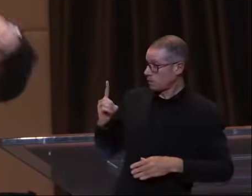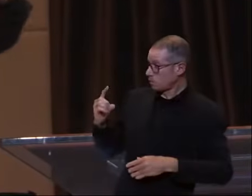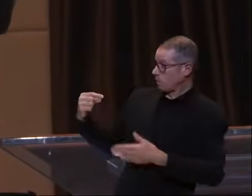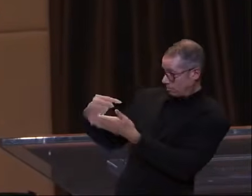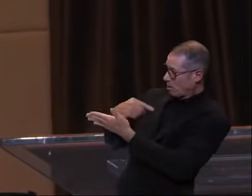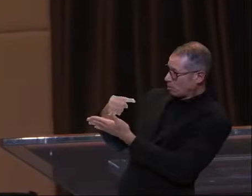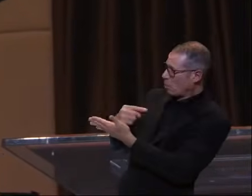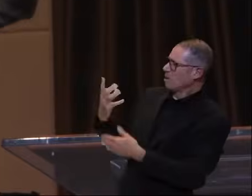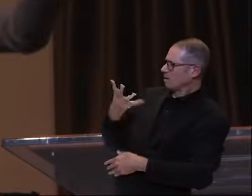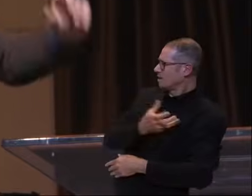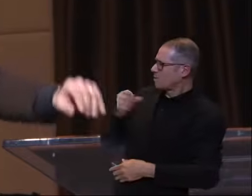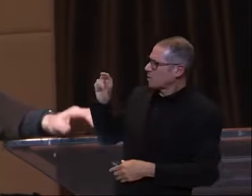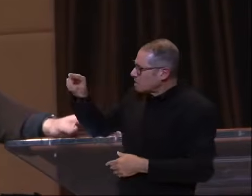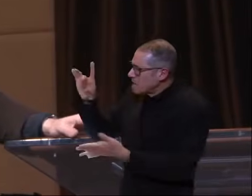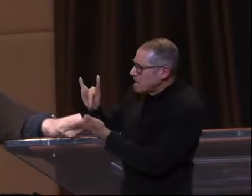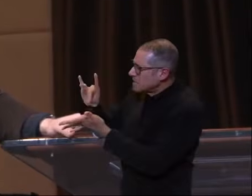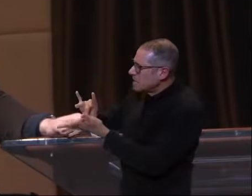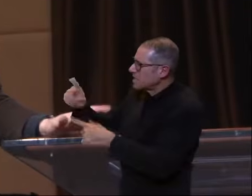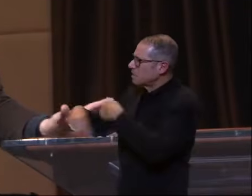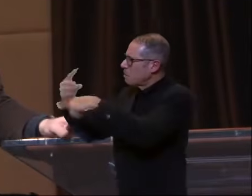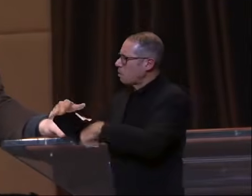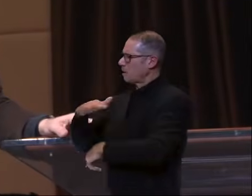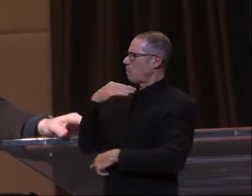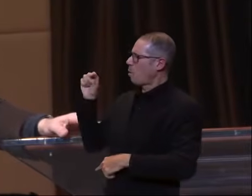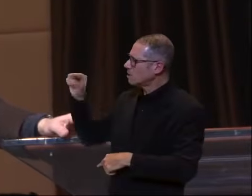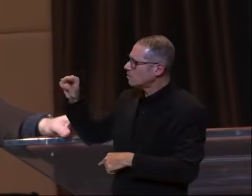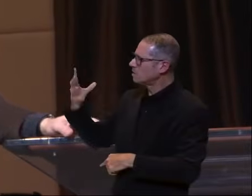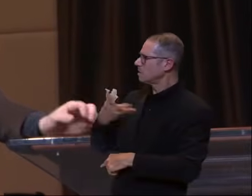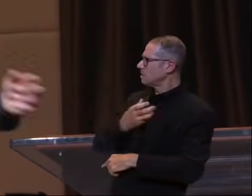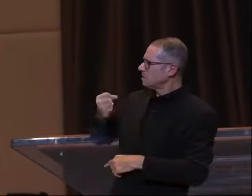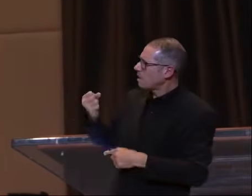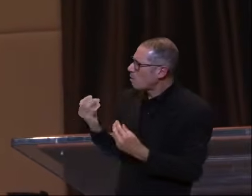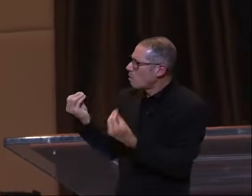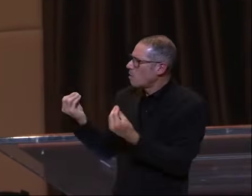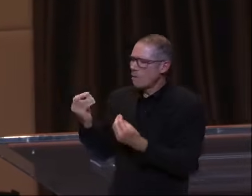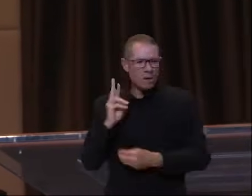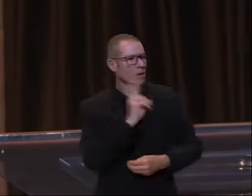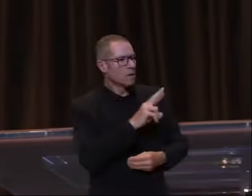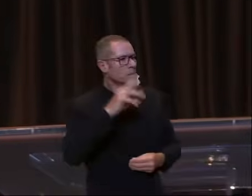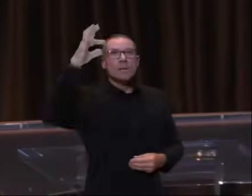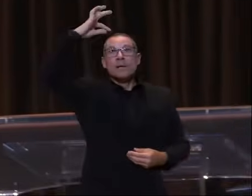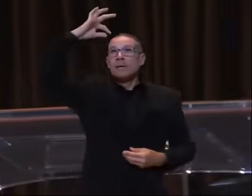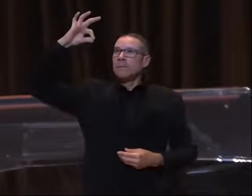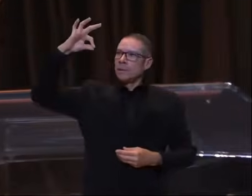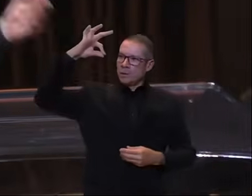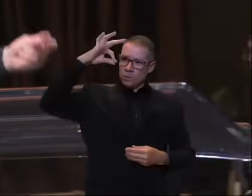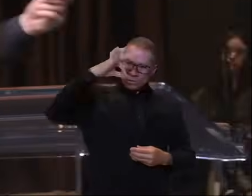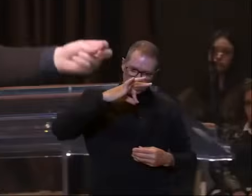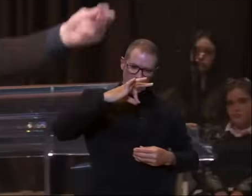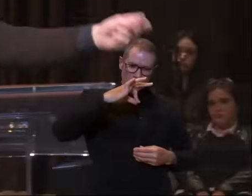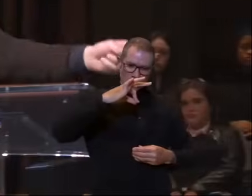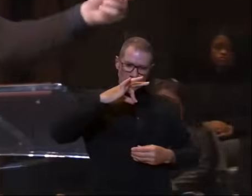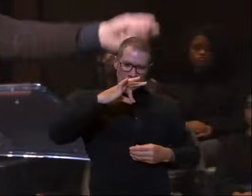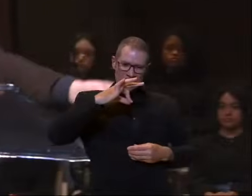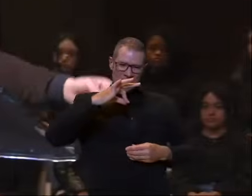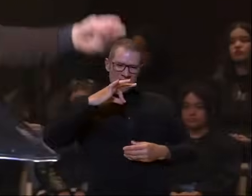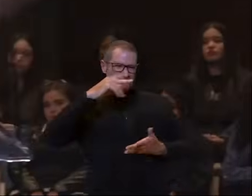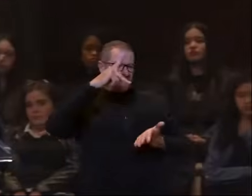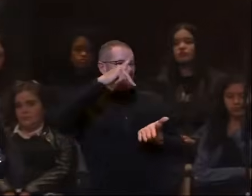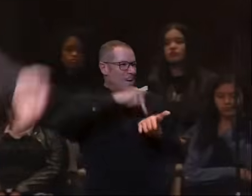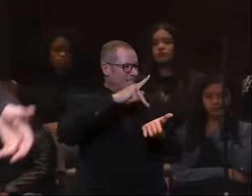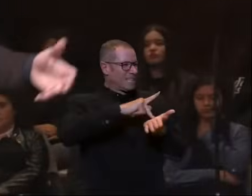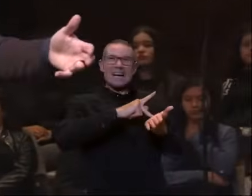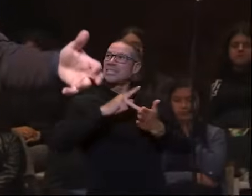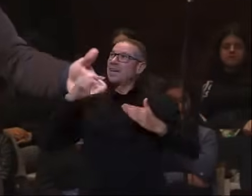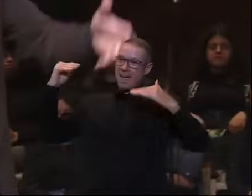ela disse, mas como é que você tem certeza que depois da morte você vai ser salvo? Eu falei, o Espírito Santo, Ele testifica no meu espírito,